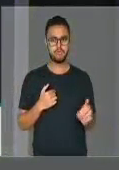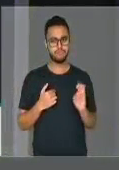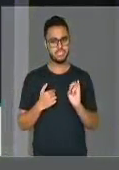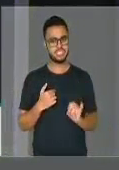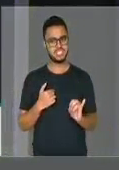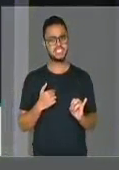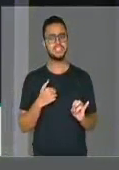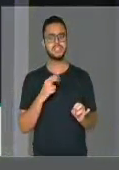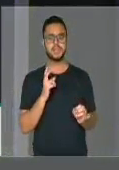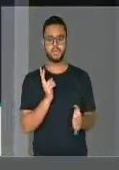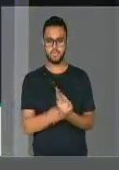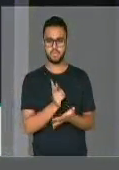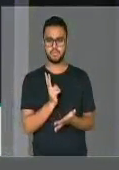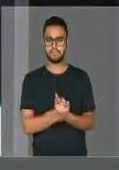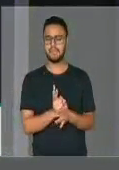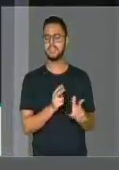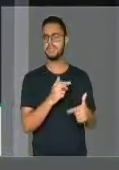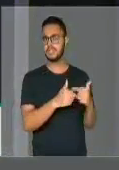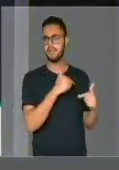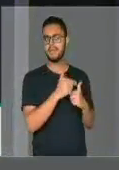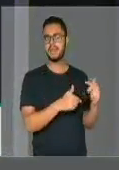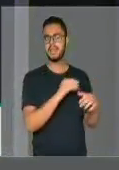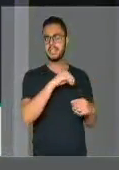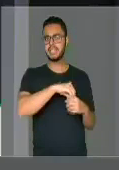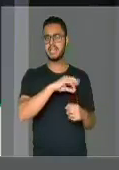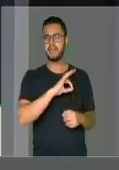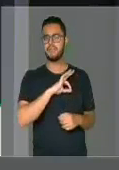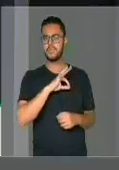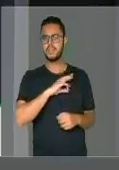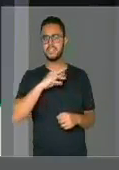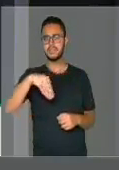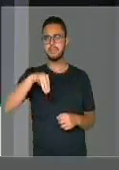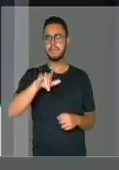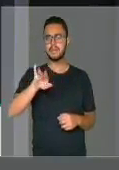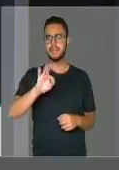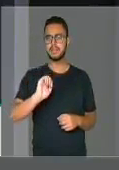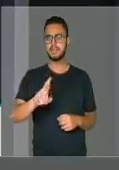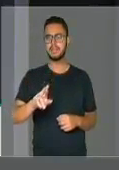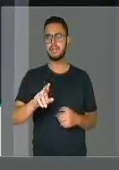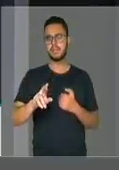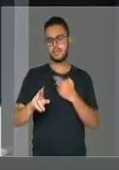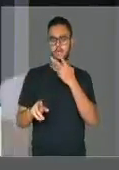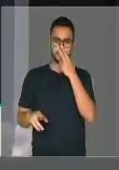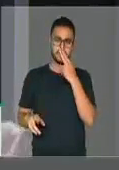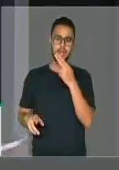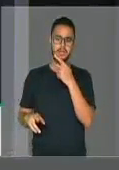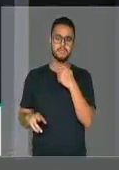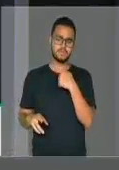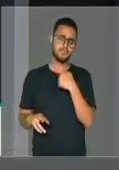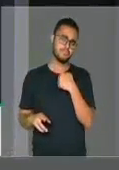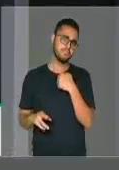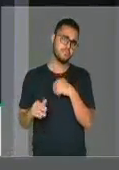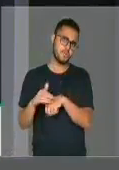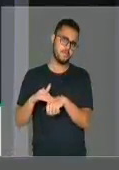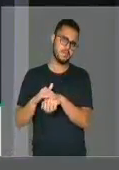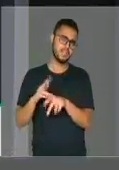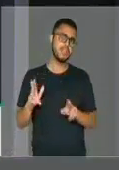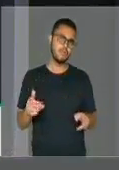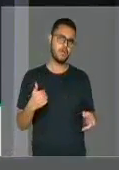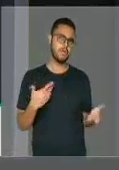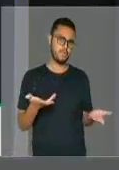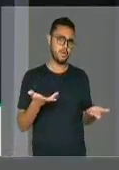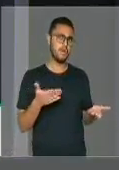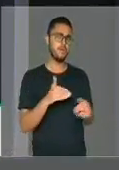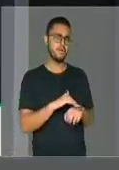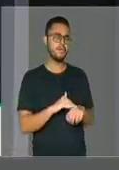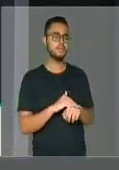no serviço ativo da nossa Polícia Militar do Estado do Acre, eu estaria conversando, como de fato estou, com os policiais militares